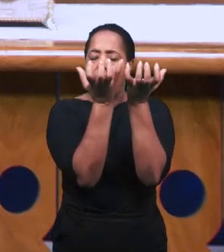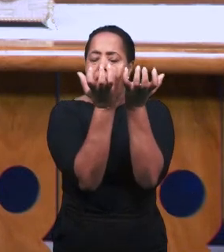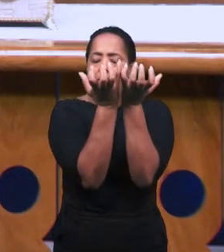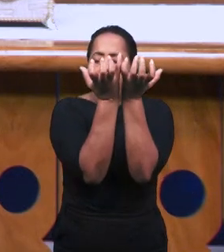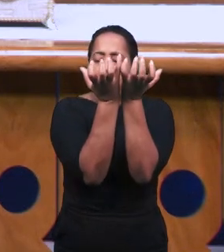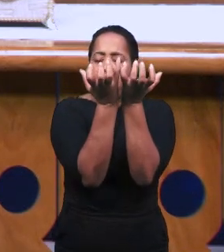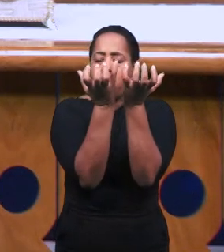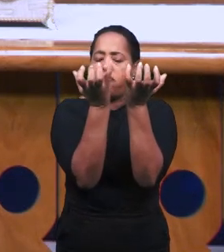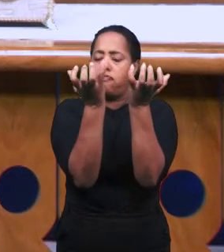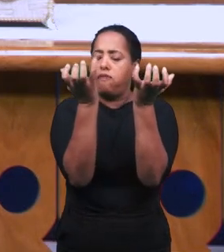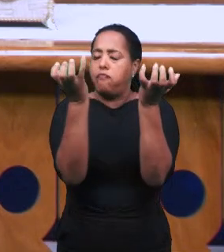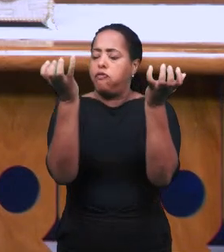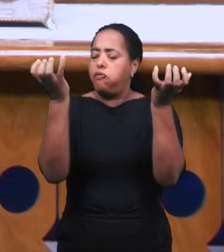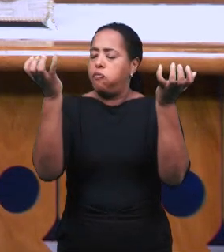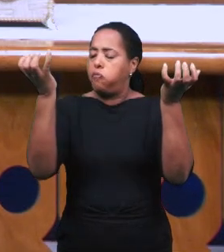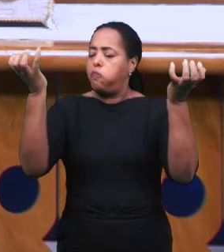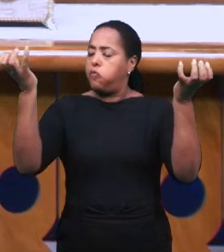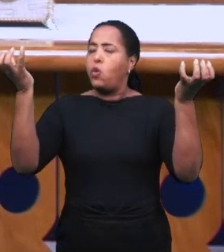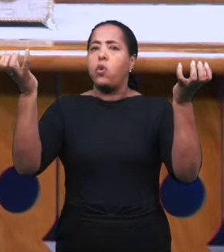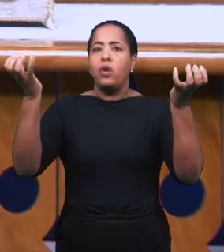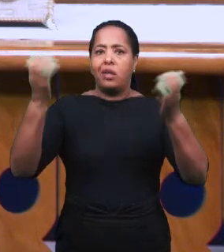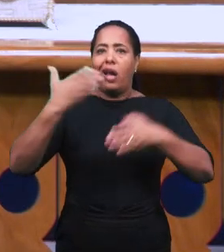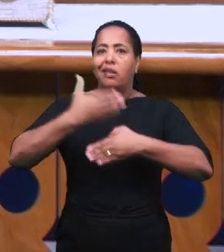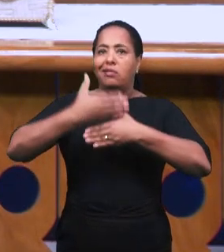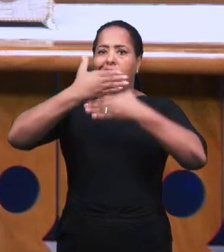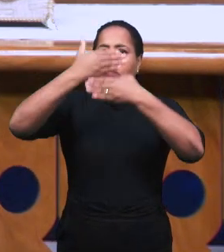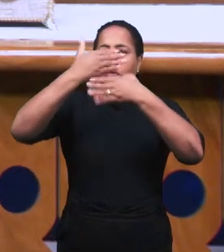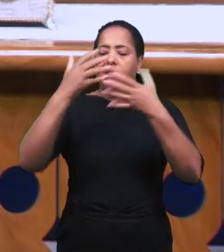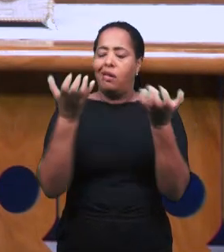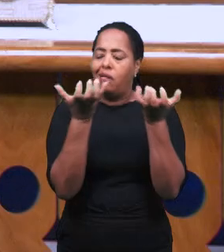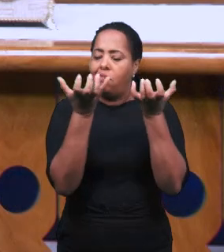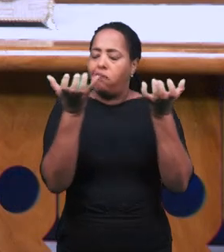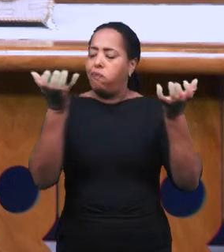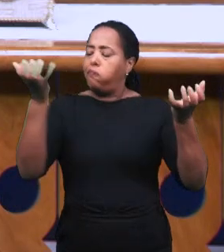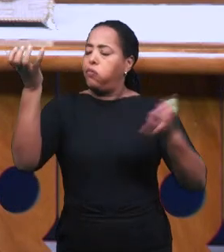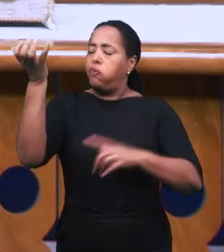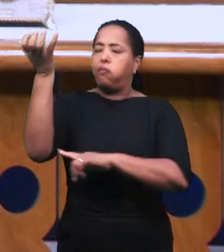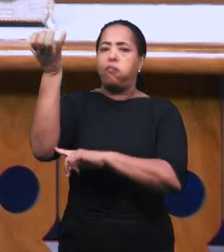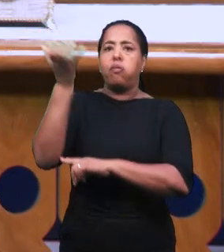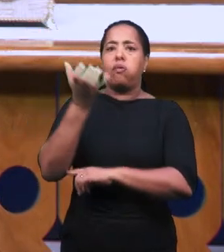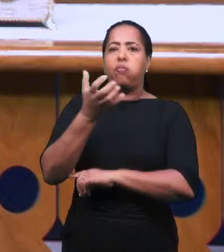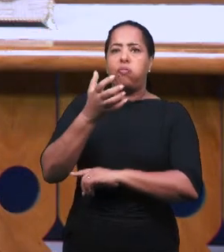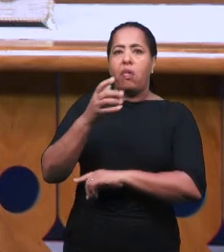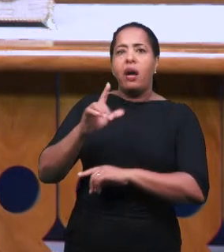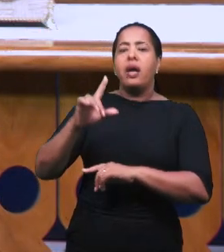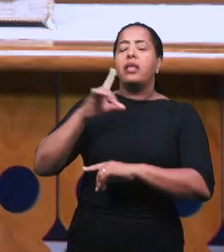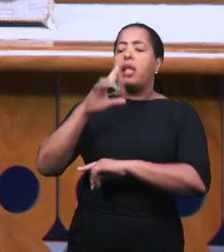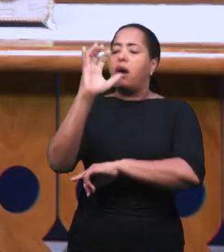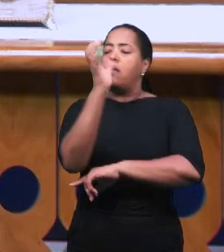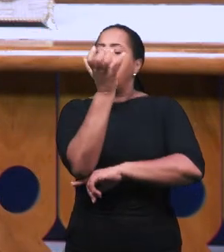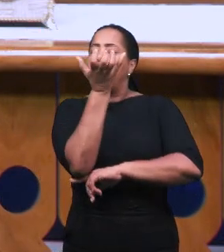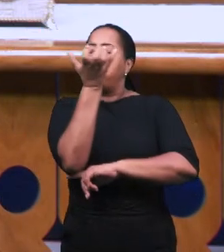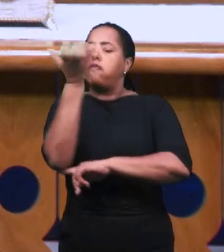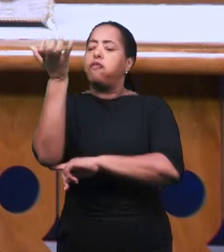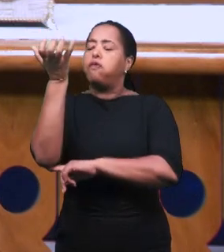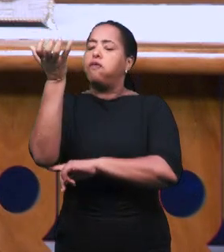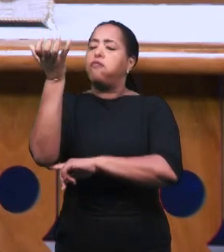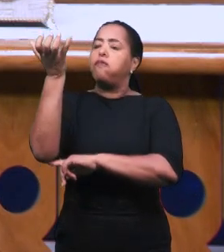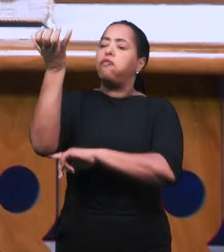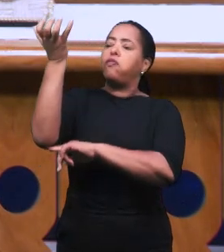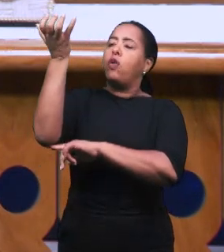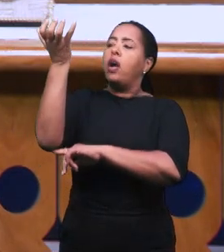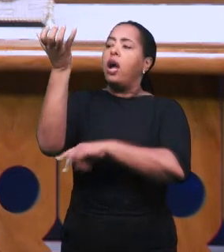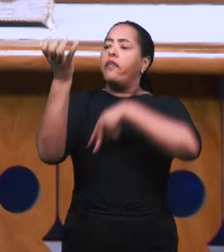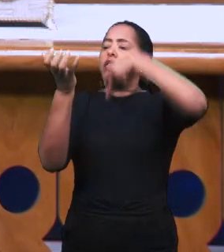em vários locais dos muros, mas havia uma torre chamada de Davi, que ela dava para as regiões mais